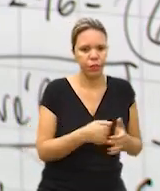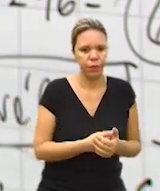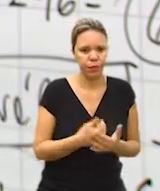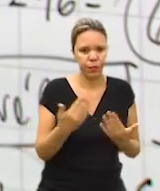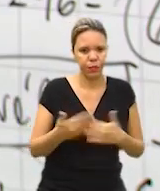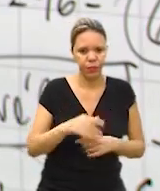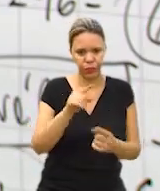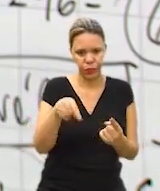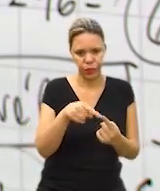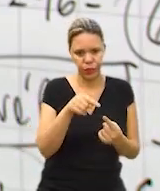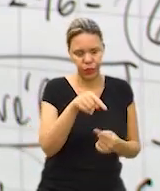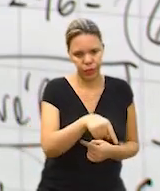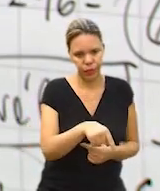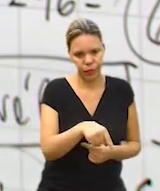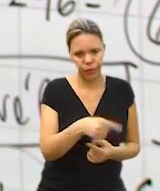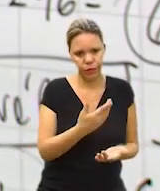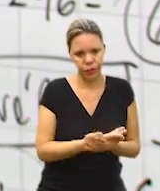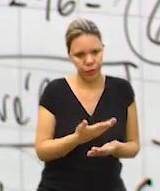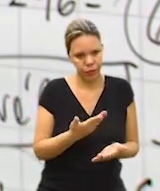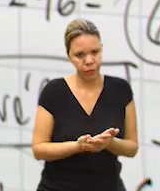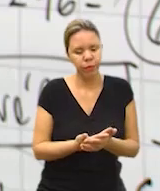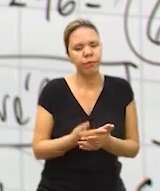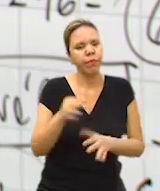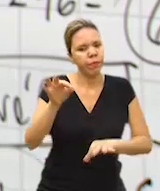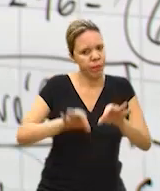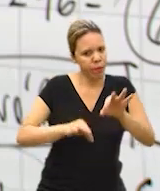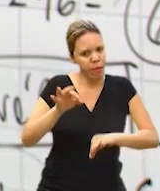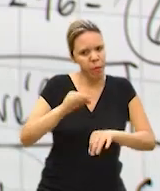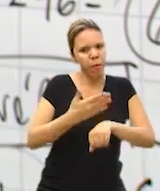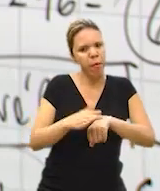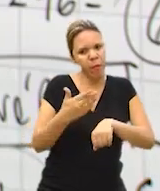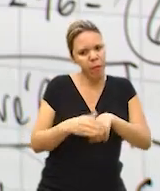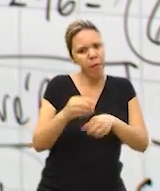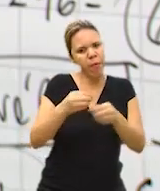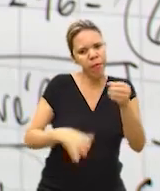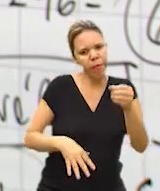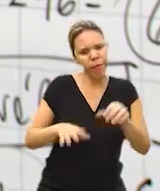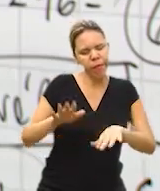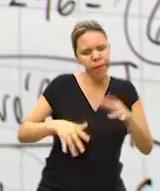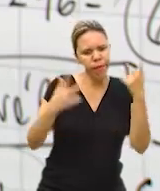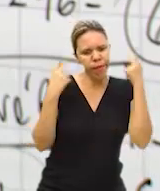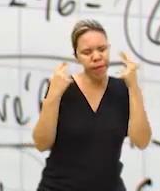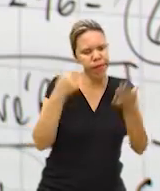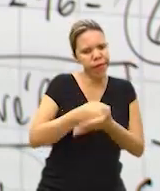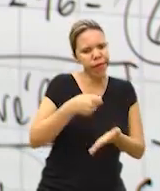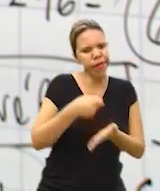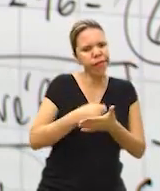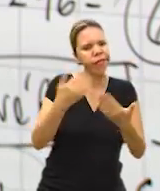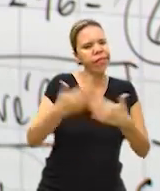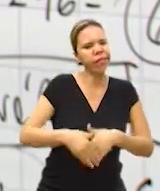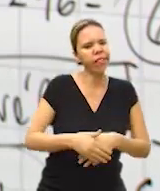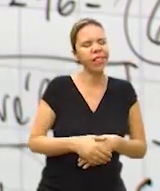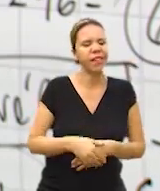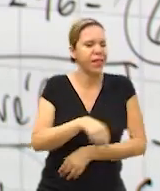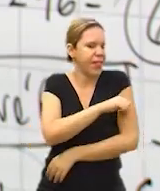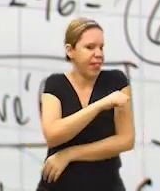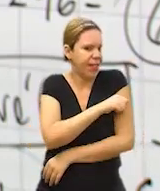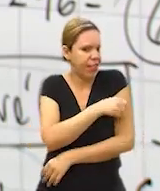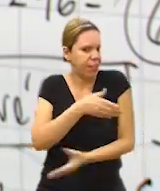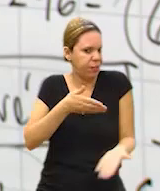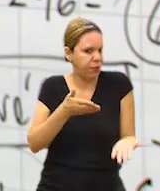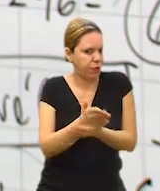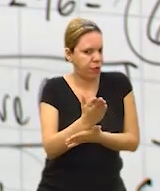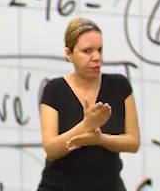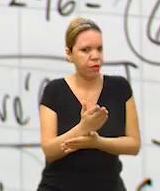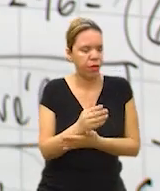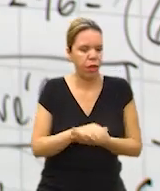prova objetiva, então são aulas bem dinâmicas, com um conteúdo que normalmente é exigido em prova. Quando o aluno passa para a segunda